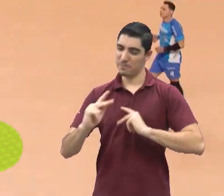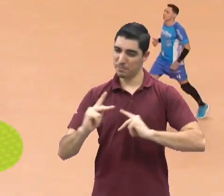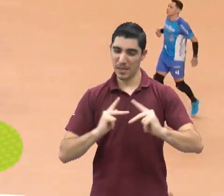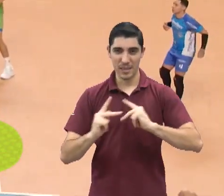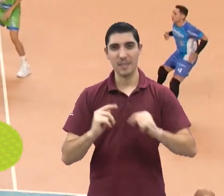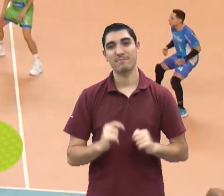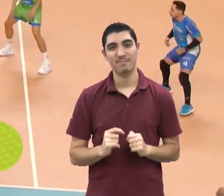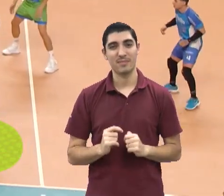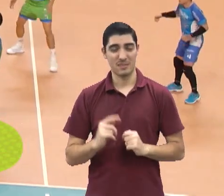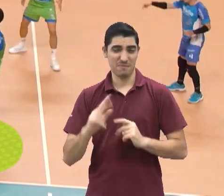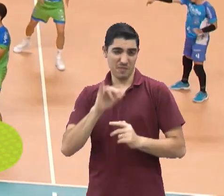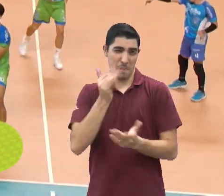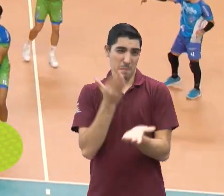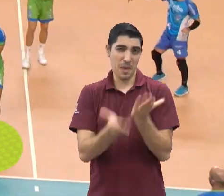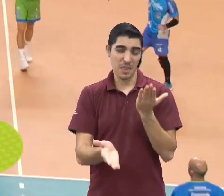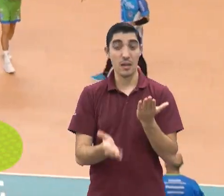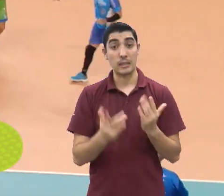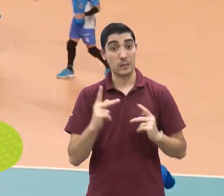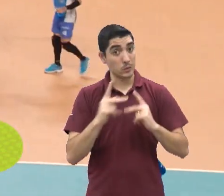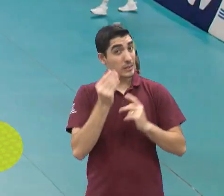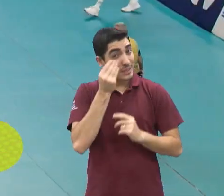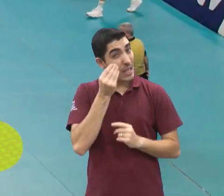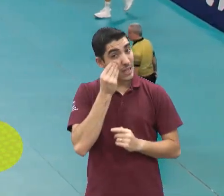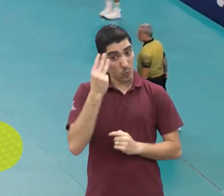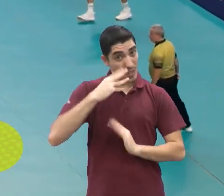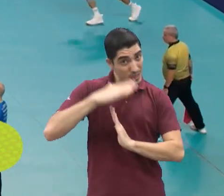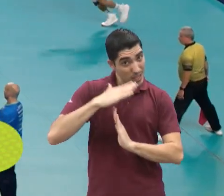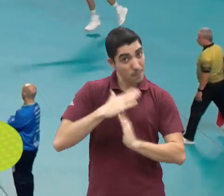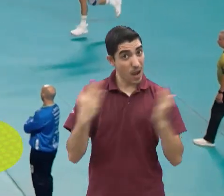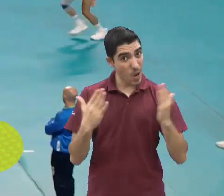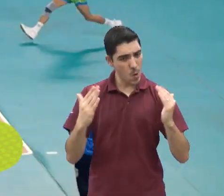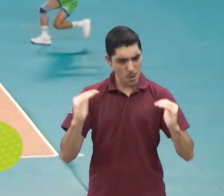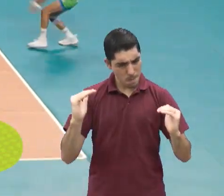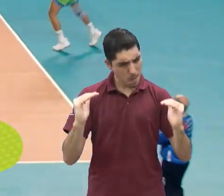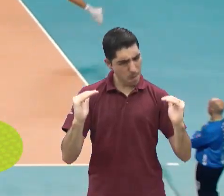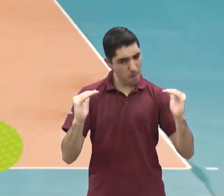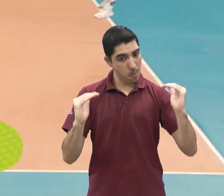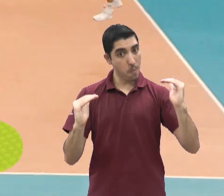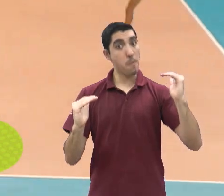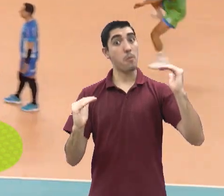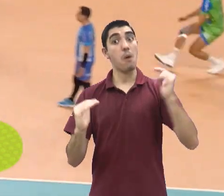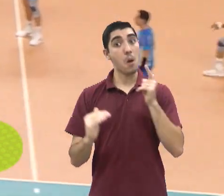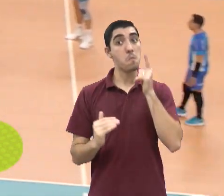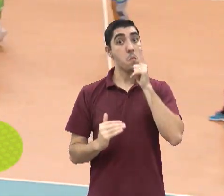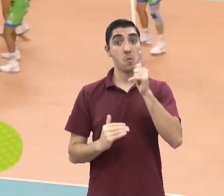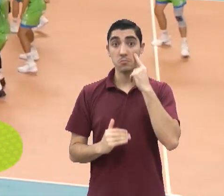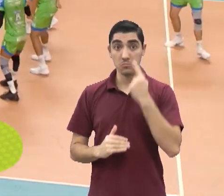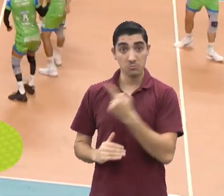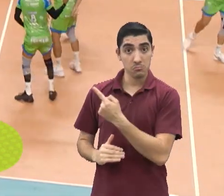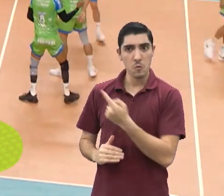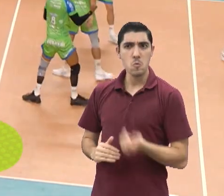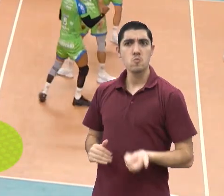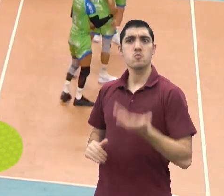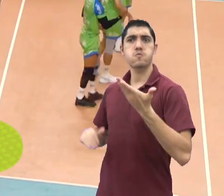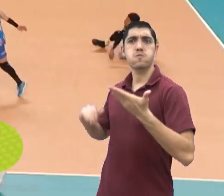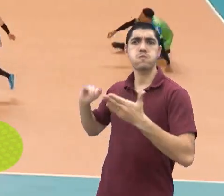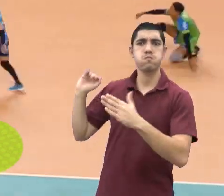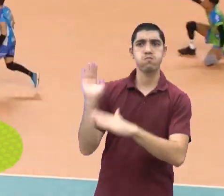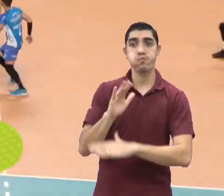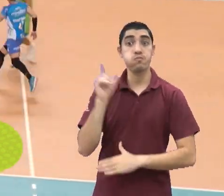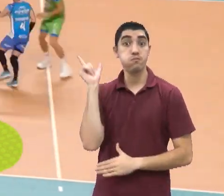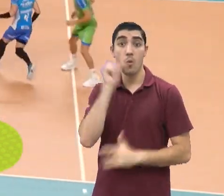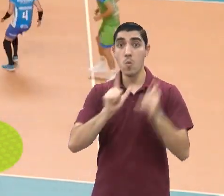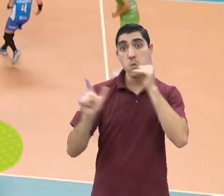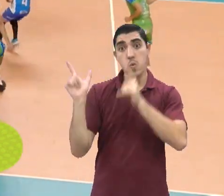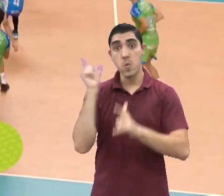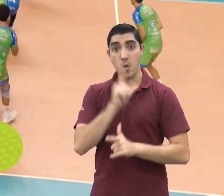teria que errar o menos possível no terceiro set. E assim foi. Até os saques estavam funcionando dessa vez.